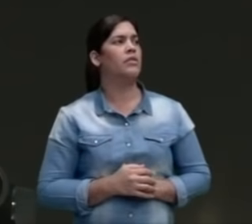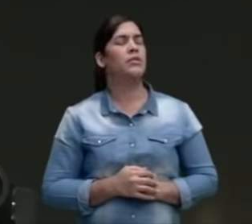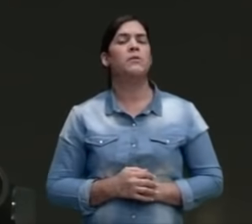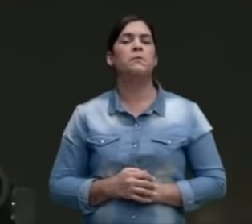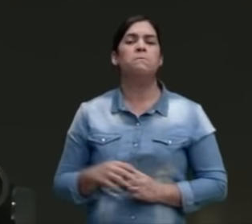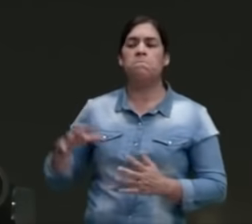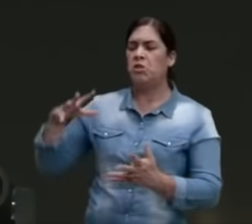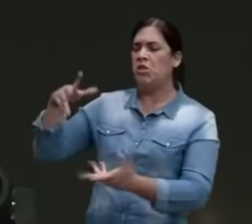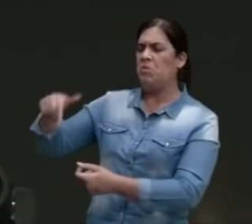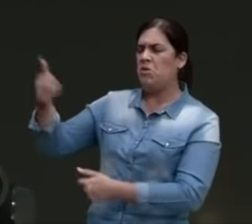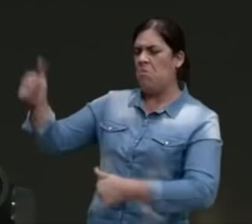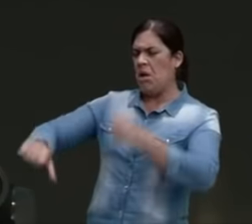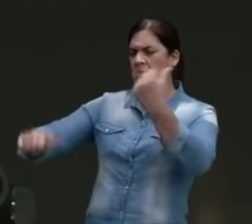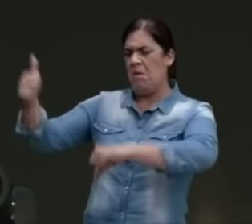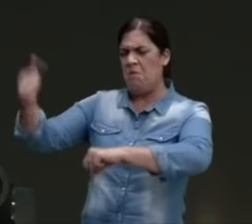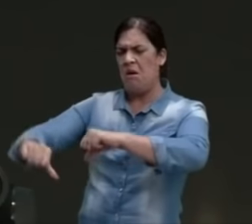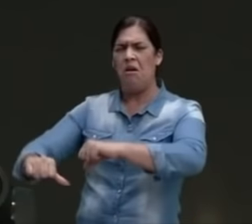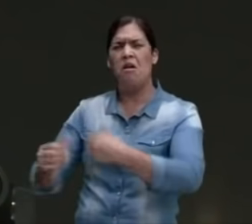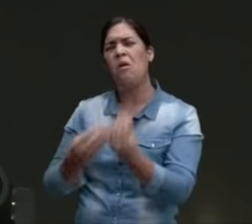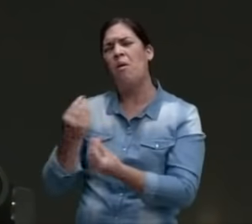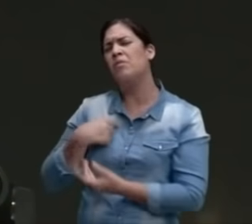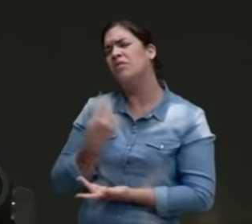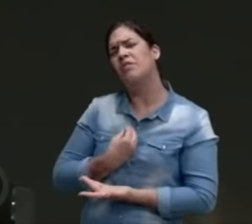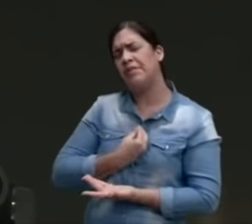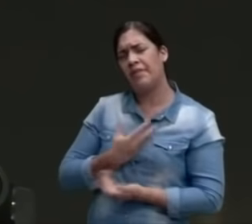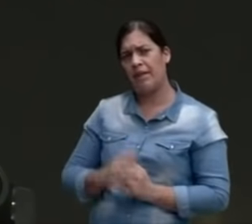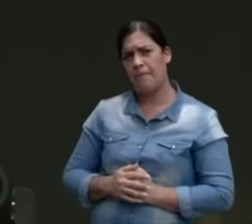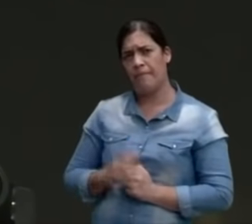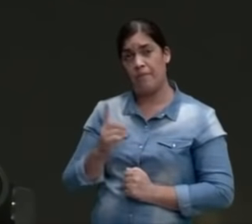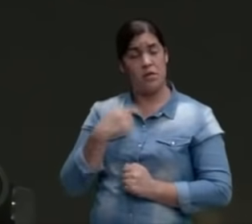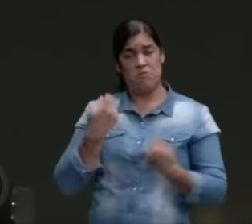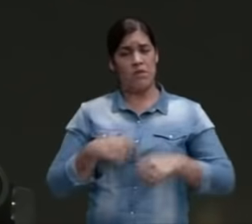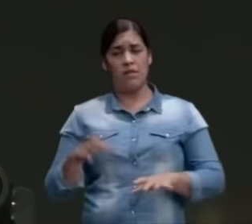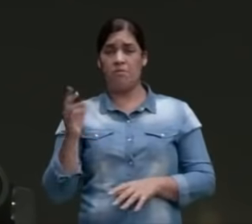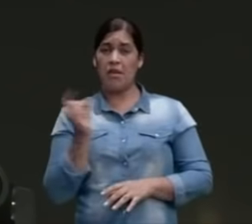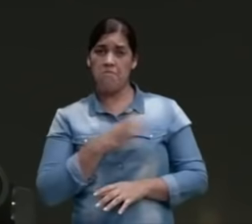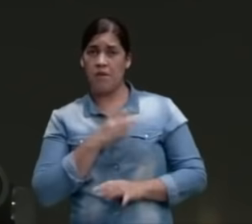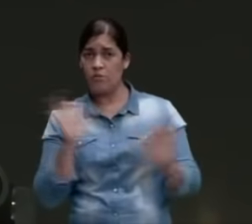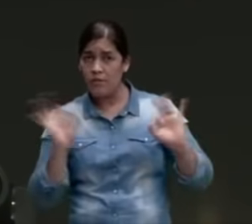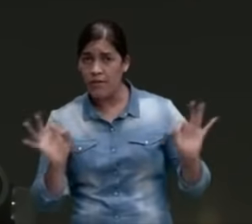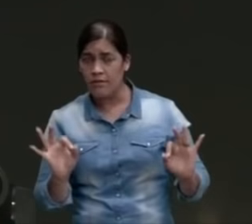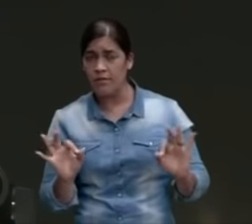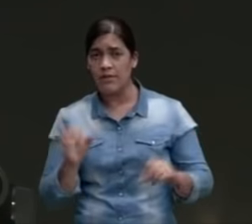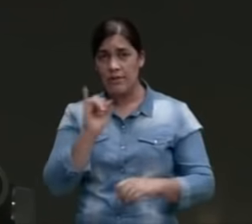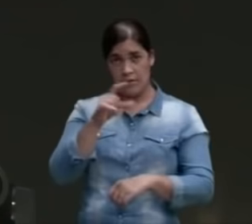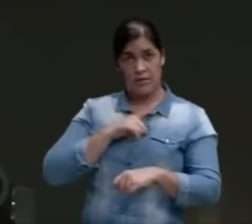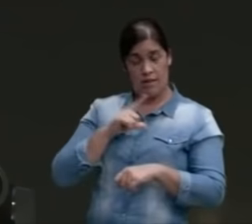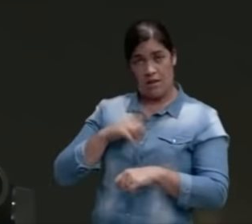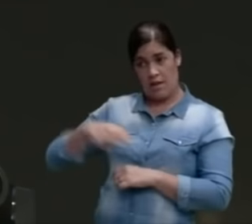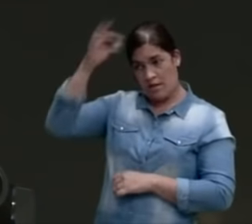O mundo está de mal a pior, o que vai ser de nós? Irmãos, nós não precisamos temer. Quando você está cheio do Espírito Santo, você